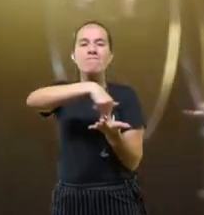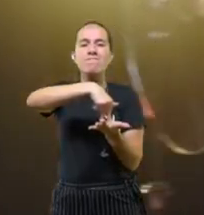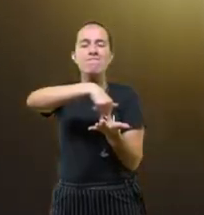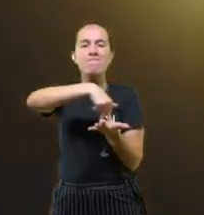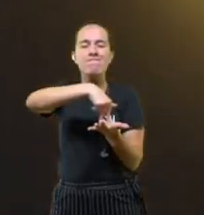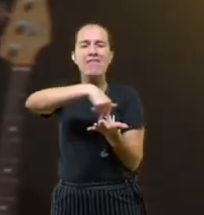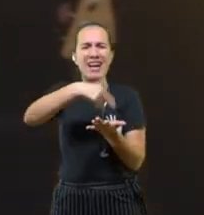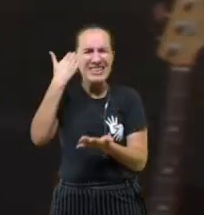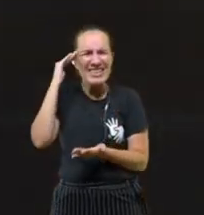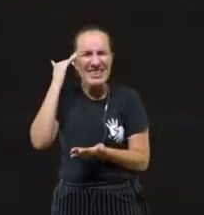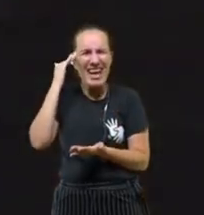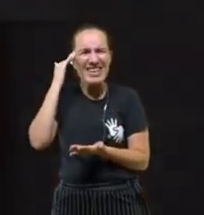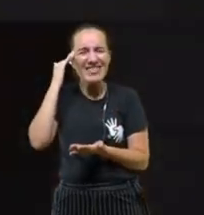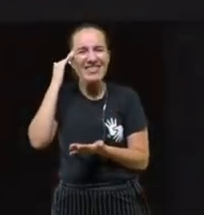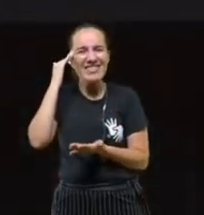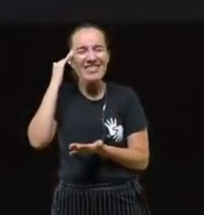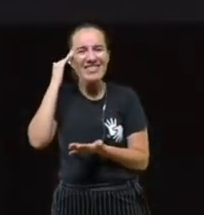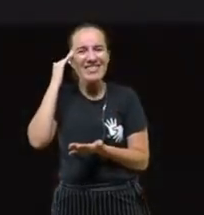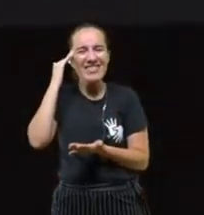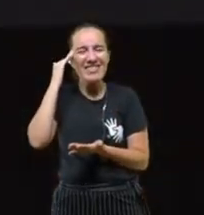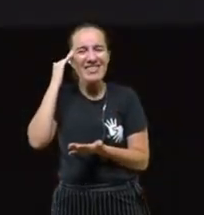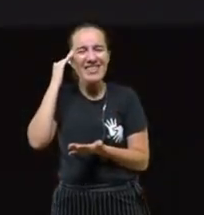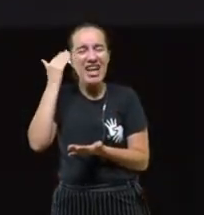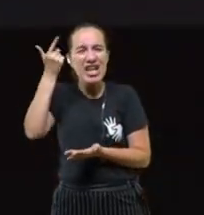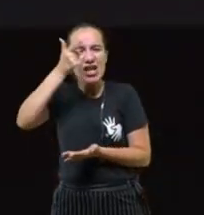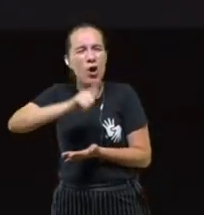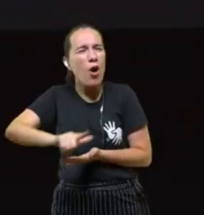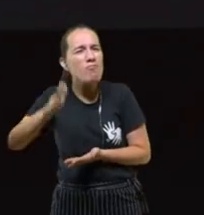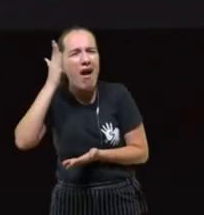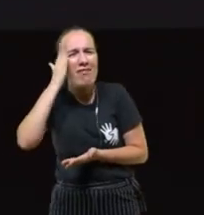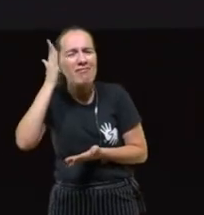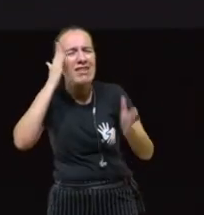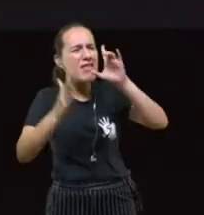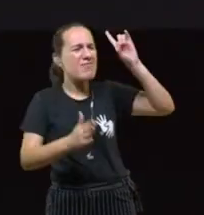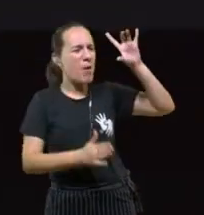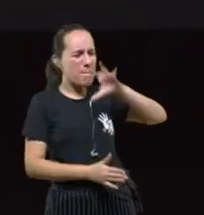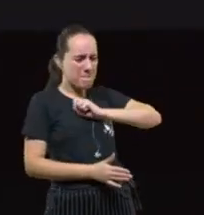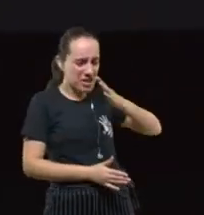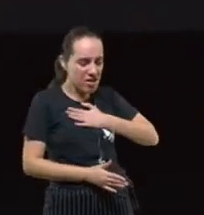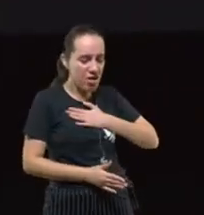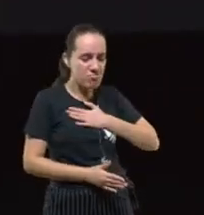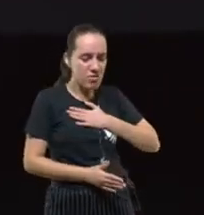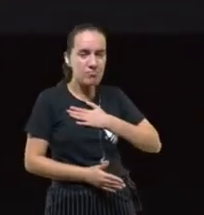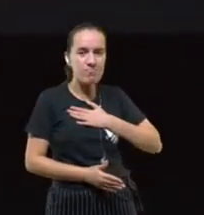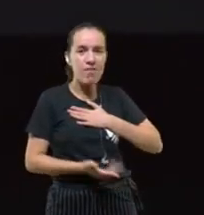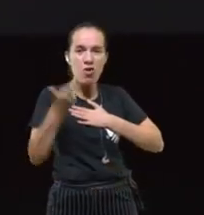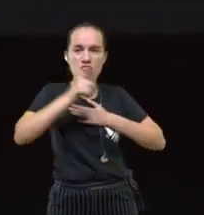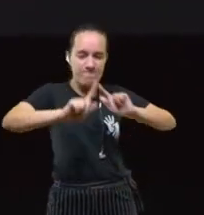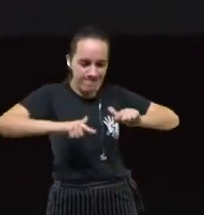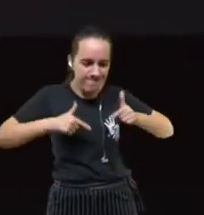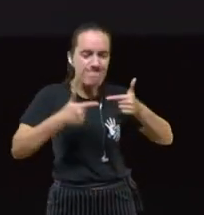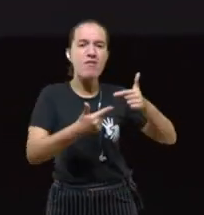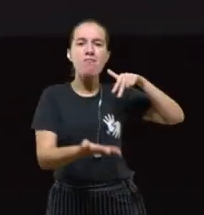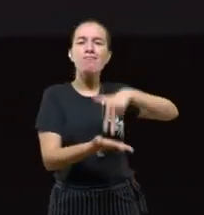daquela, aquele amor profundo é o que nos vai sustentar.